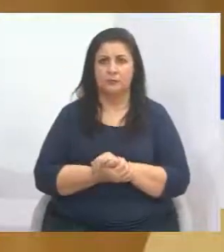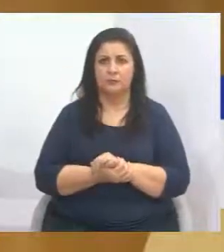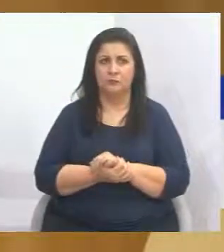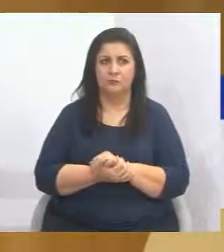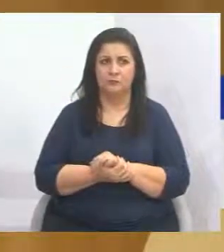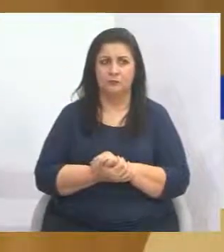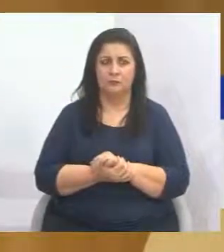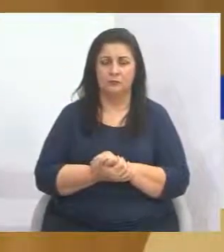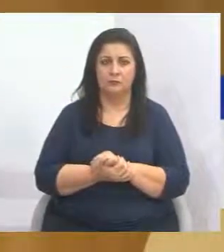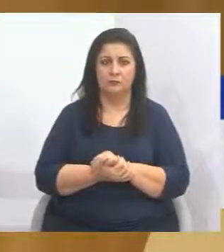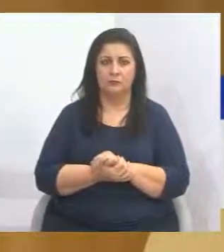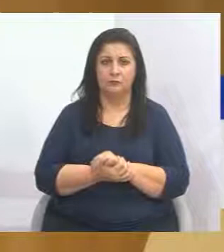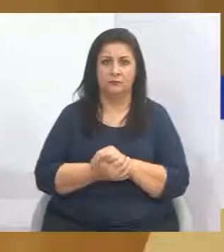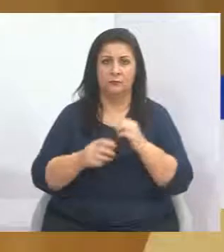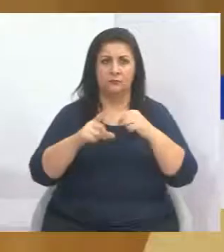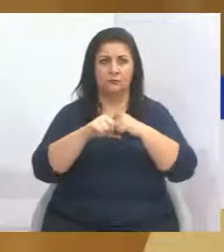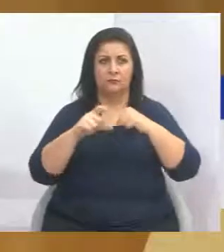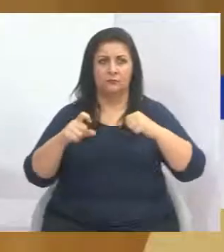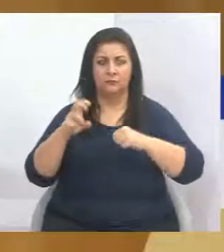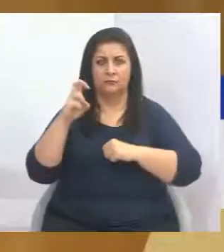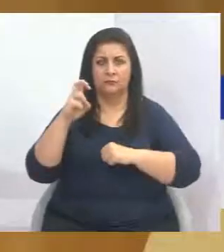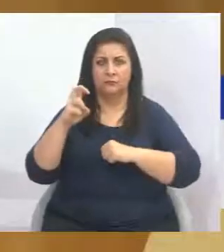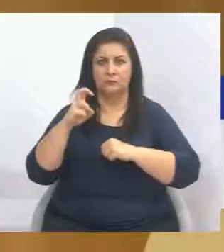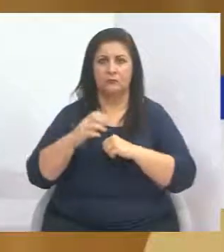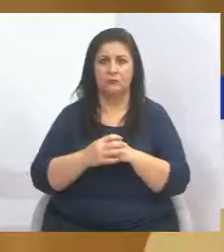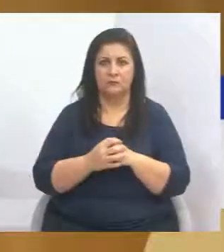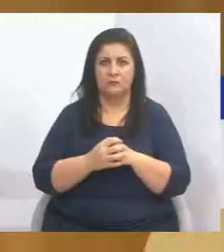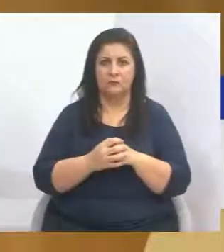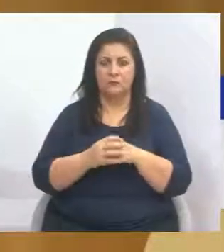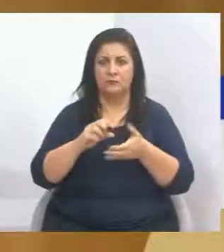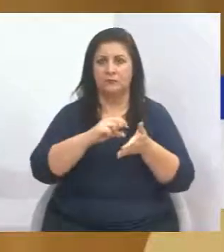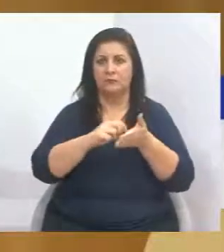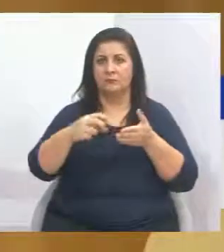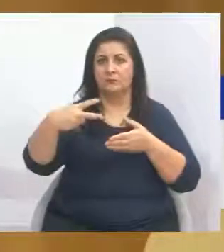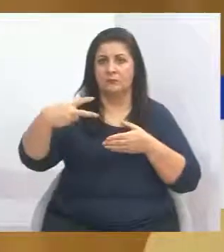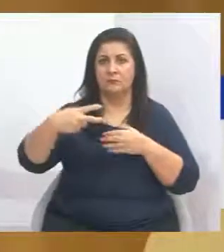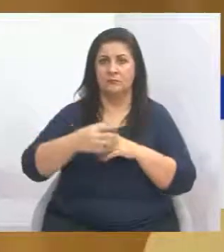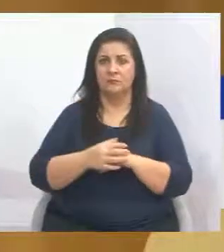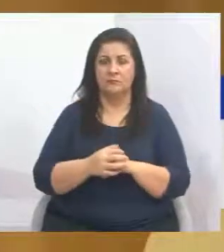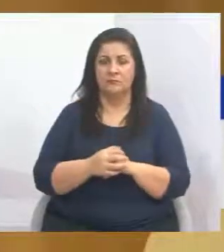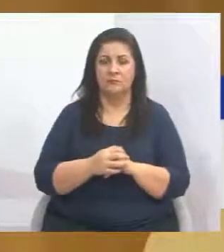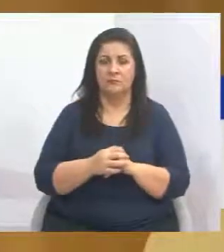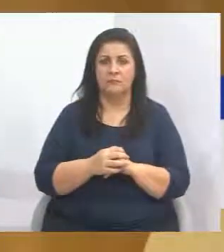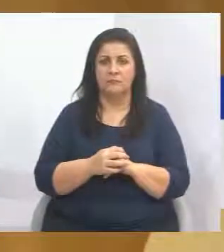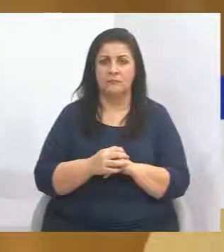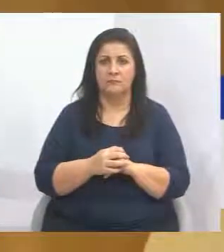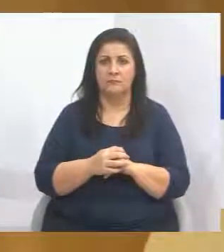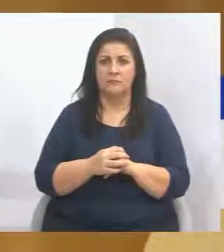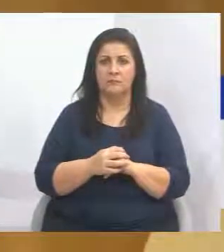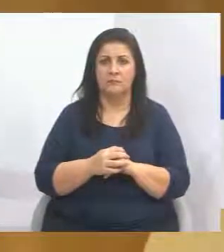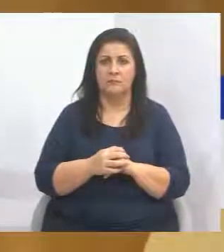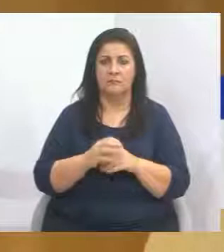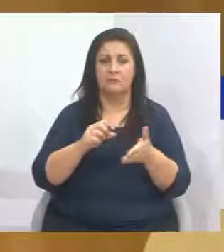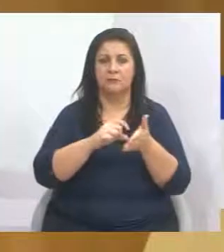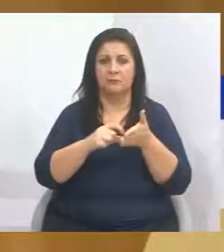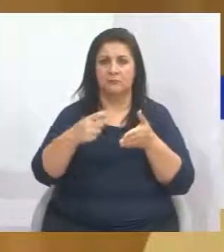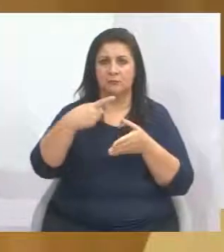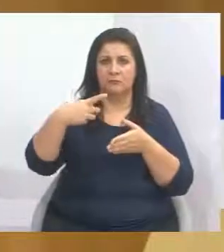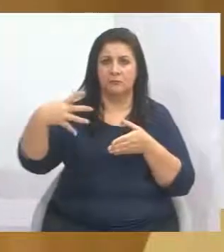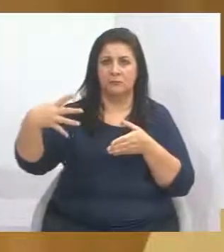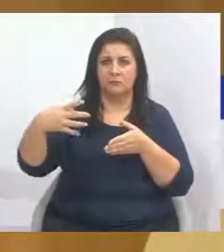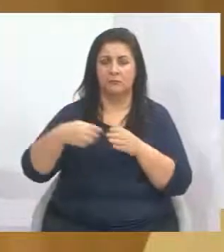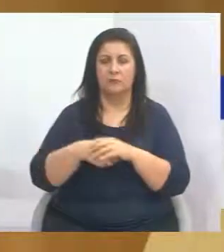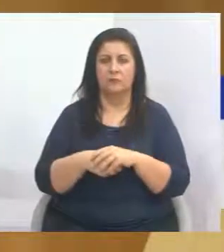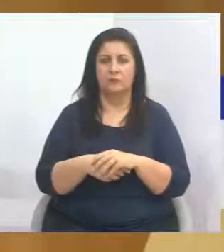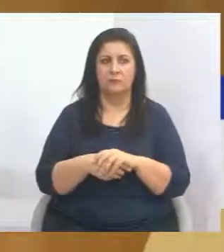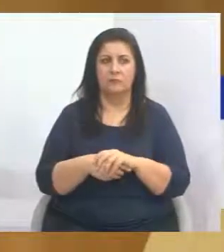47º, inciso 2º e 14,